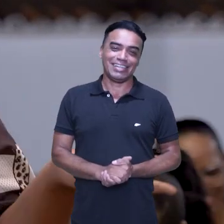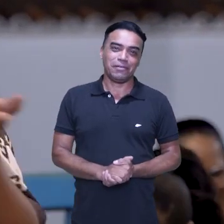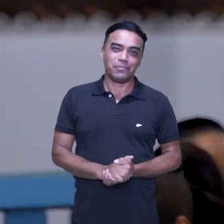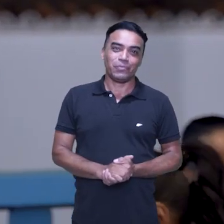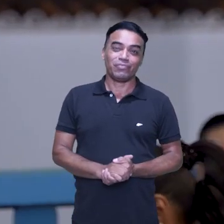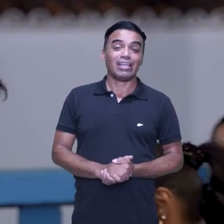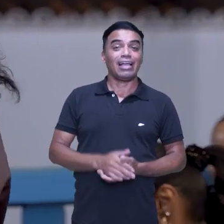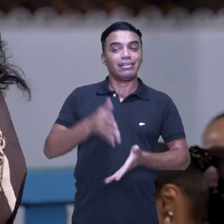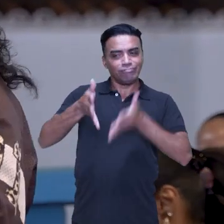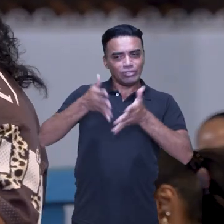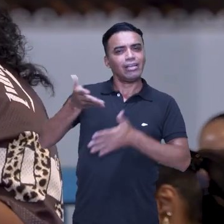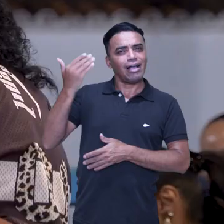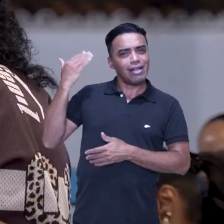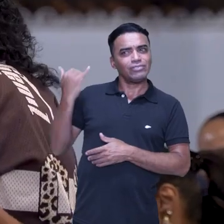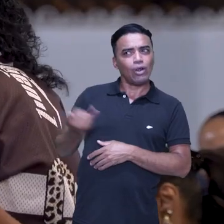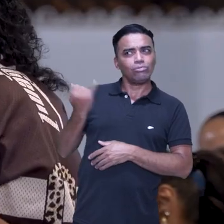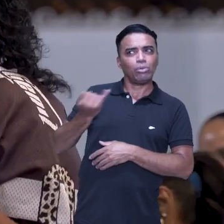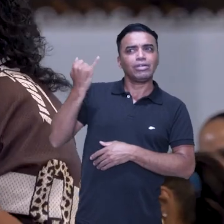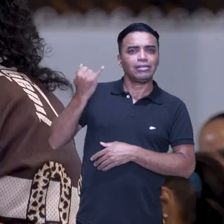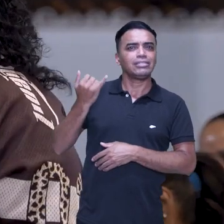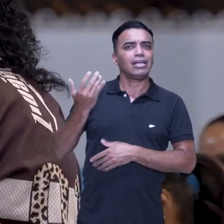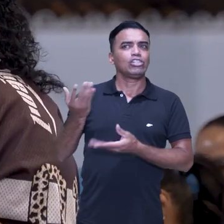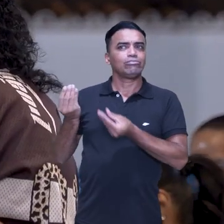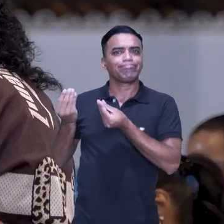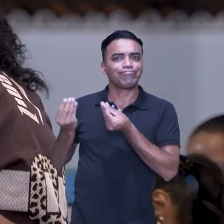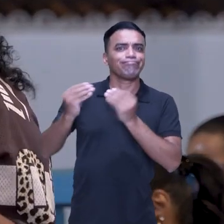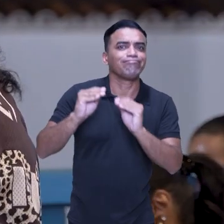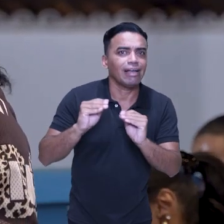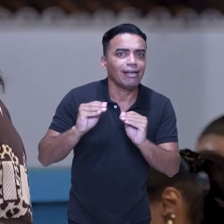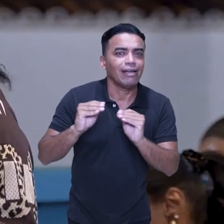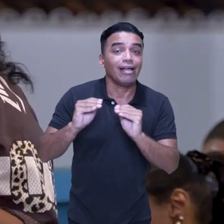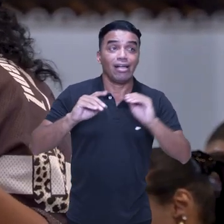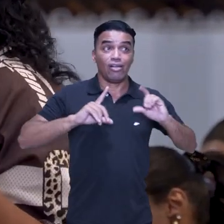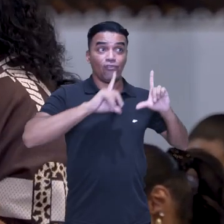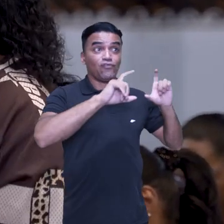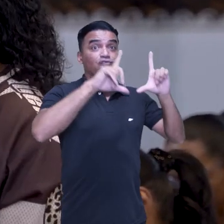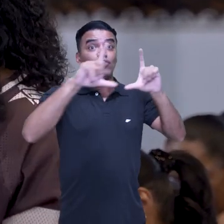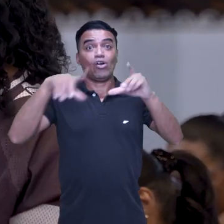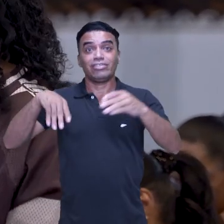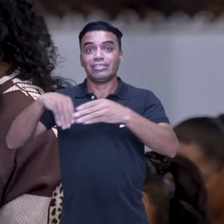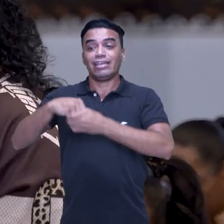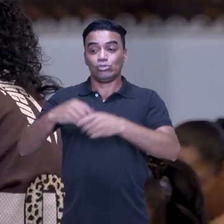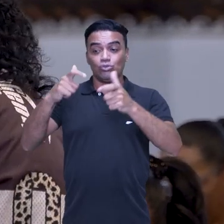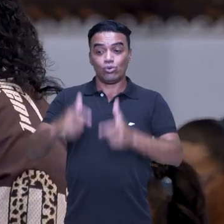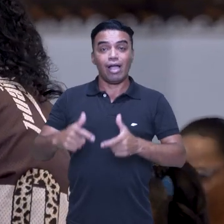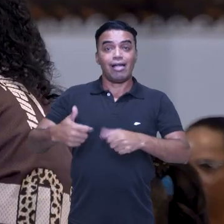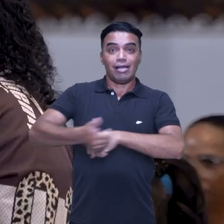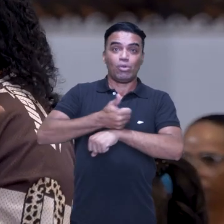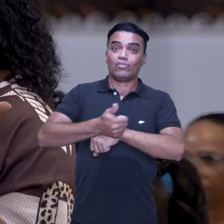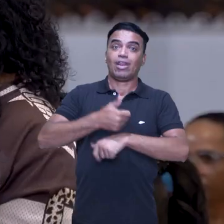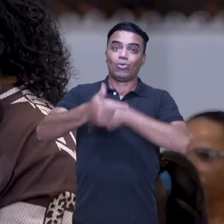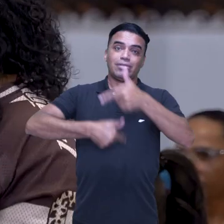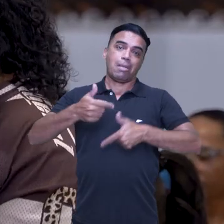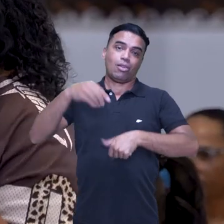E sobre o que você falou da importância da gente ter levado as fotos para dentro do local de serviço das pessoas,